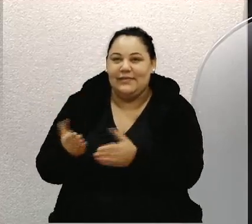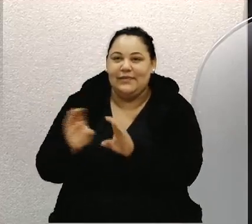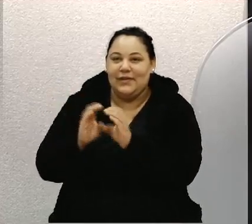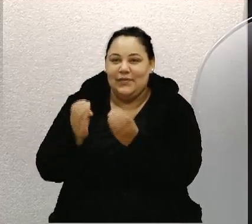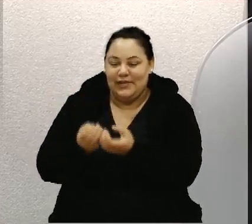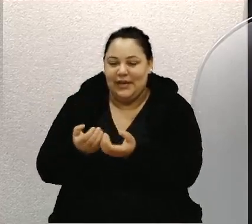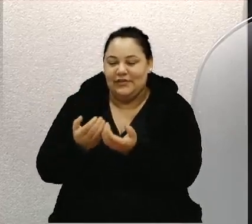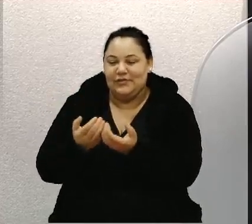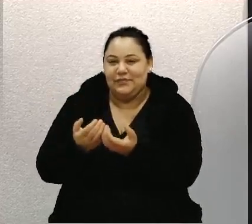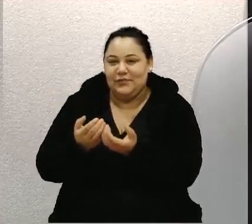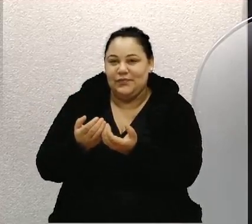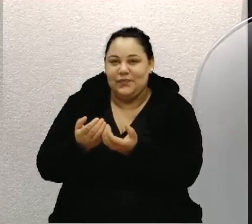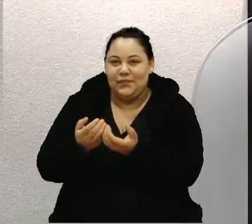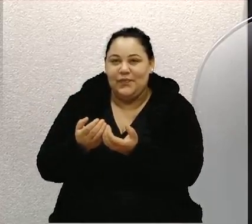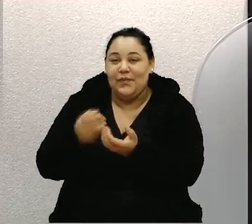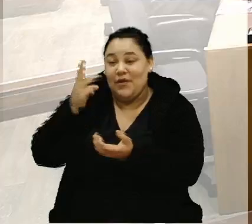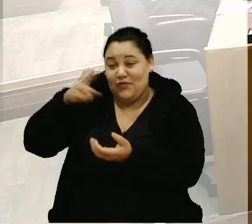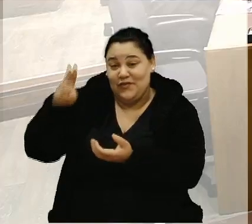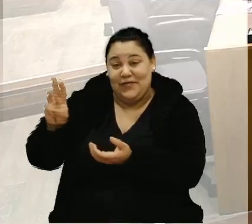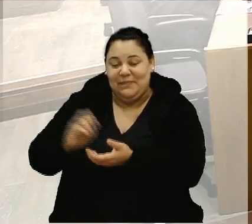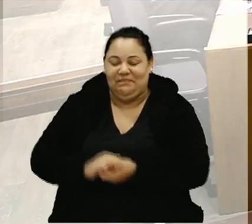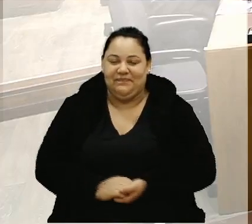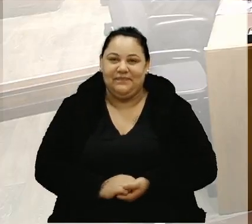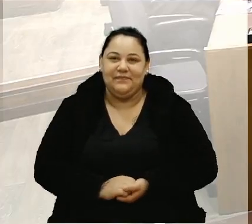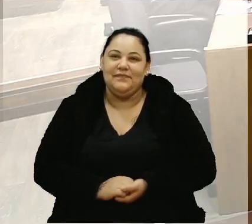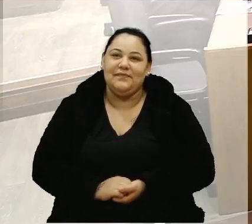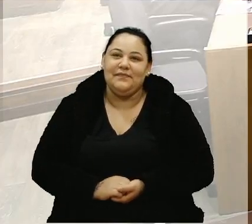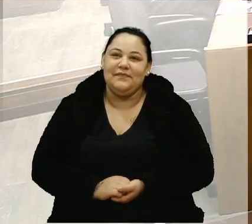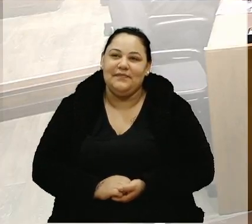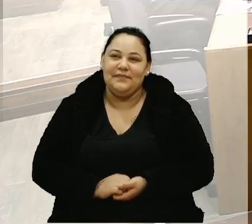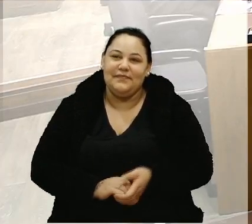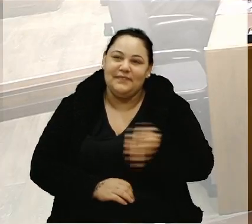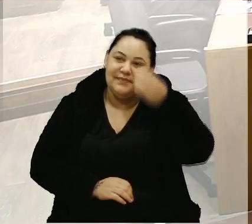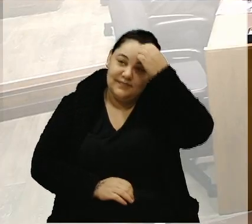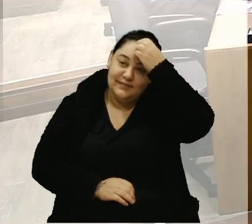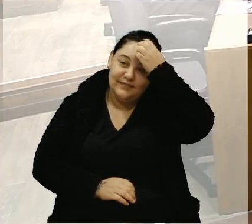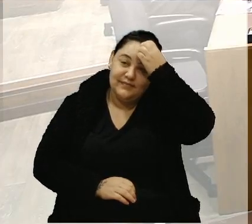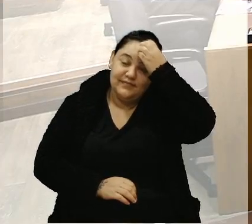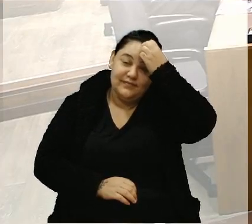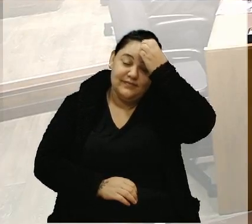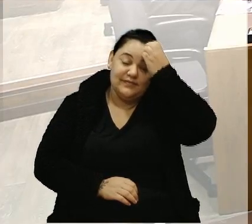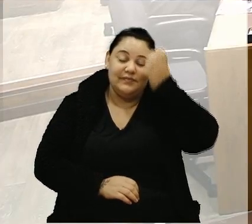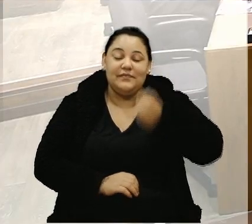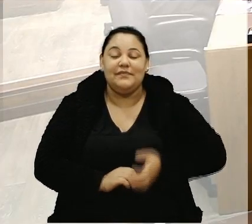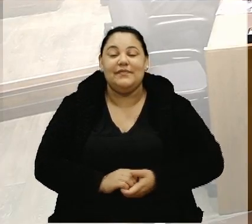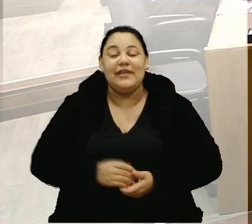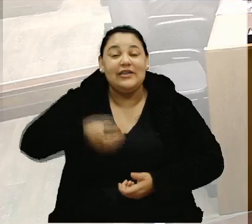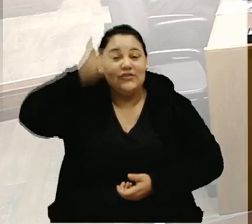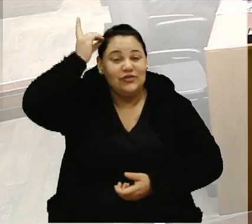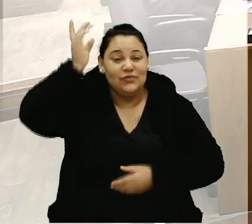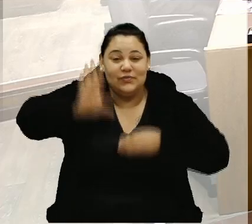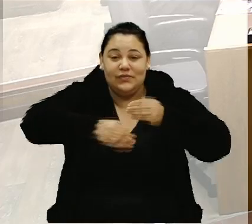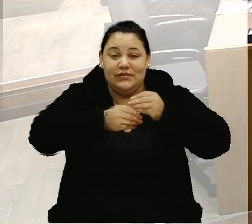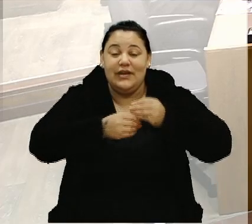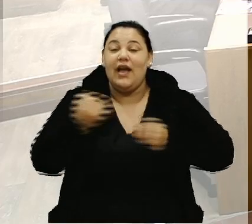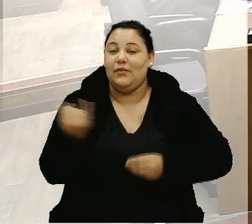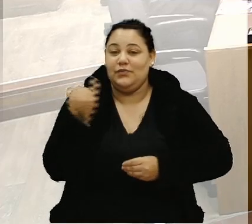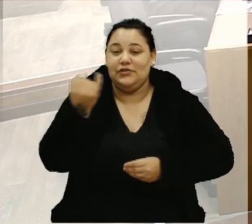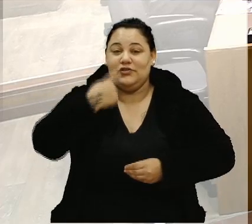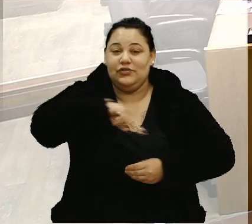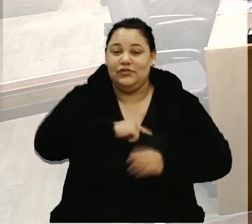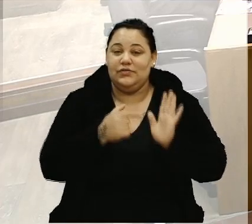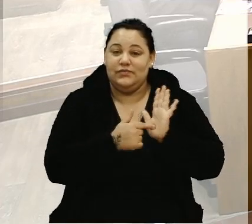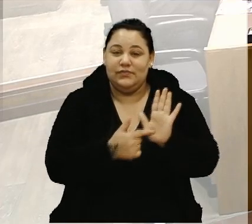pelo Virvi Ramos. Seu à parte, vereador Dil. Obrigado, vereadora. É importante a gente destacar